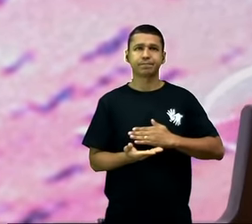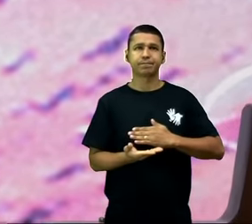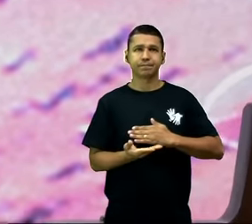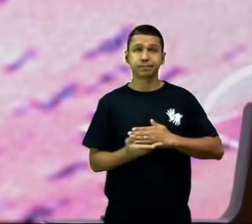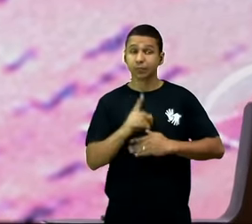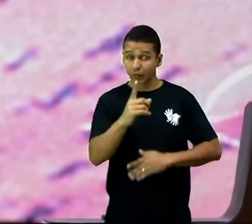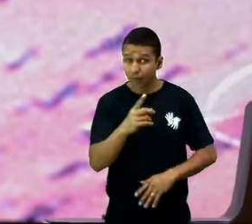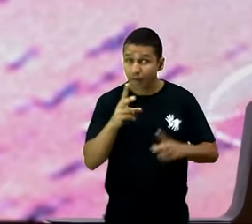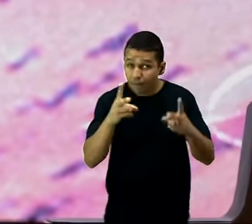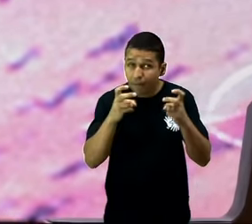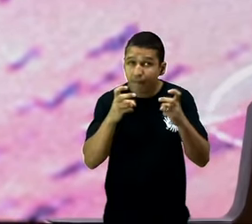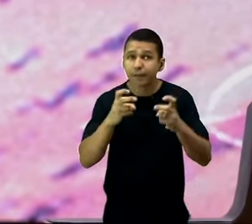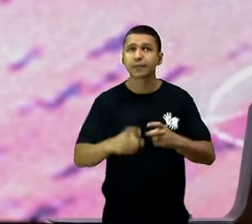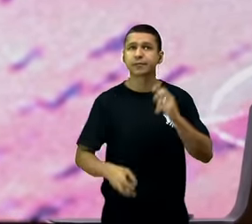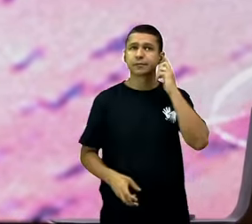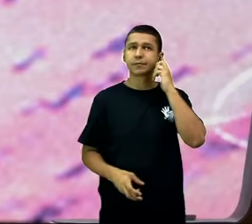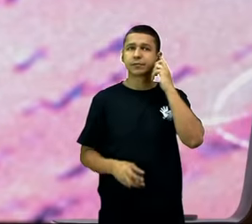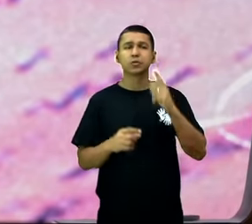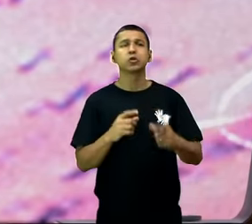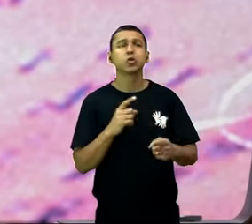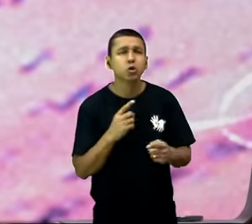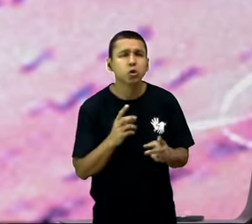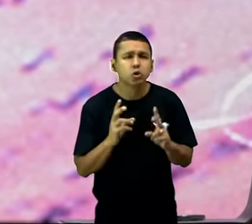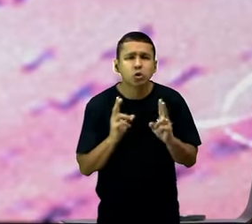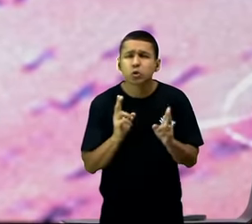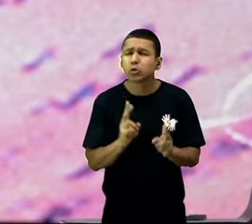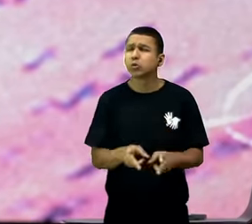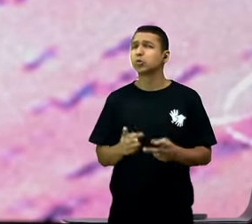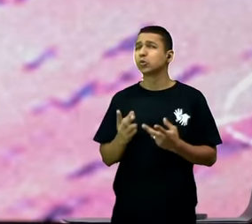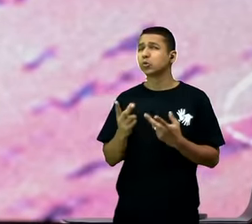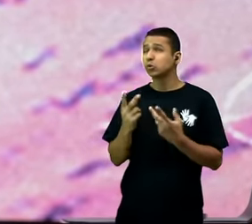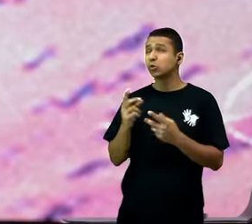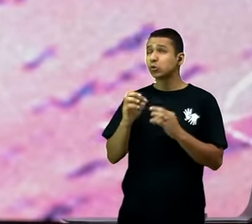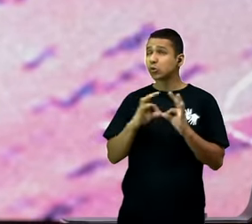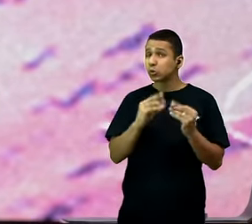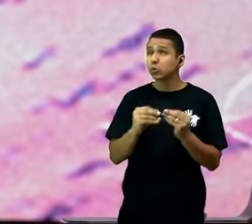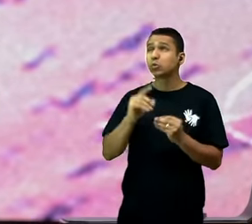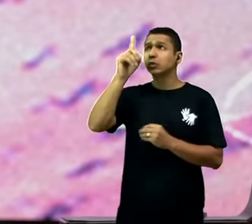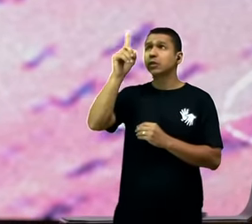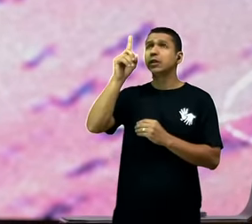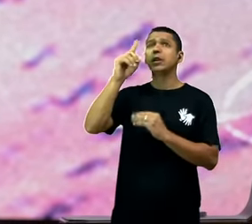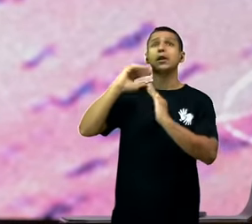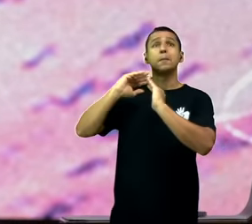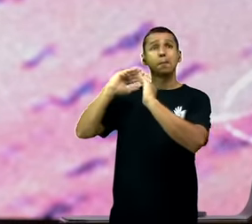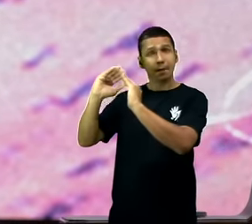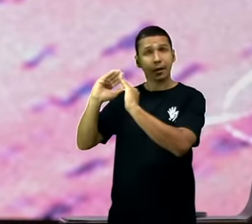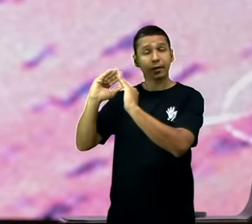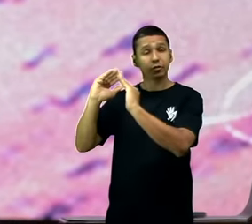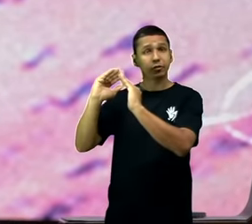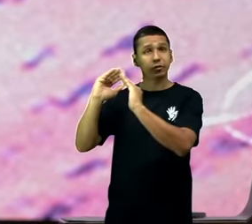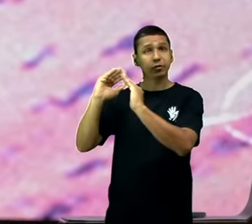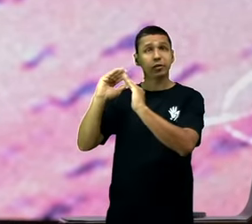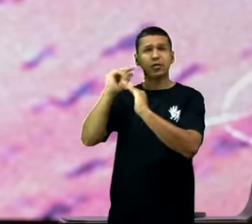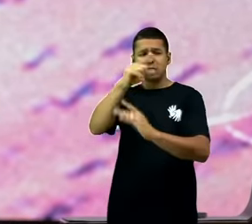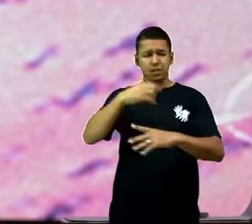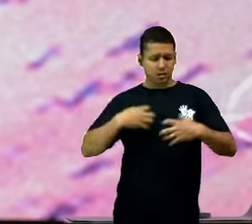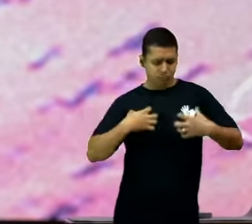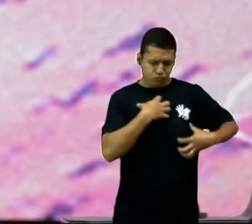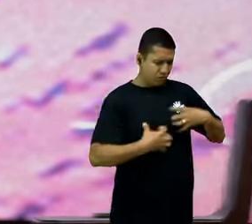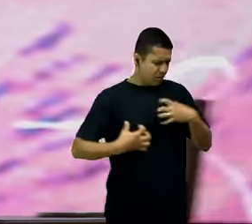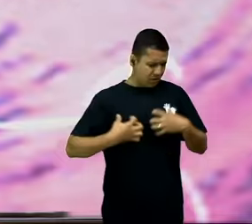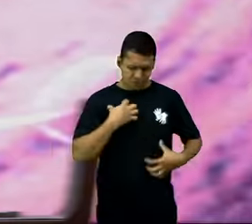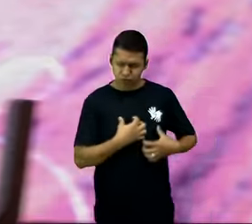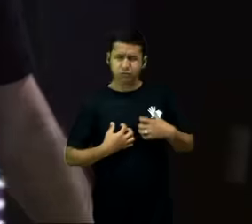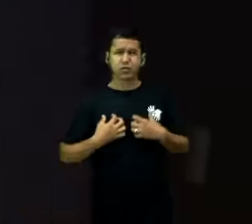Você vai ver. Tudo que Deus pede para a gente provoca a gente de dentro para fora. A gente fica assim, rapaz. A gente fica inquieto, a gente fica